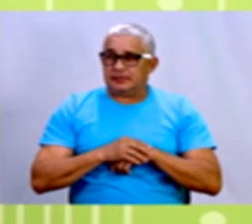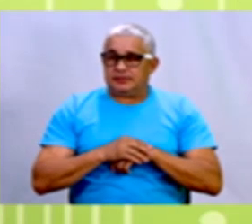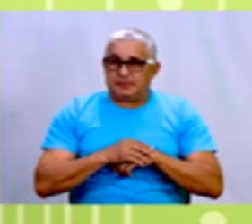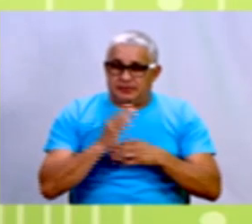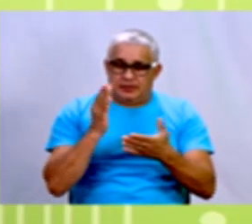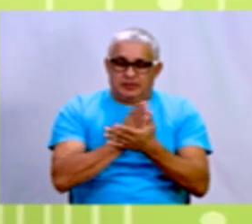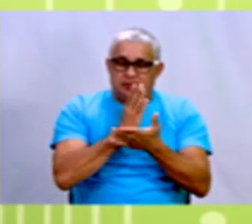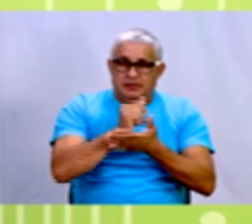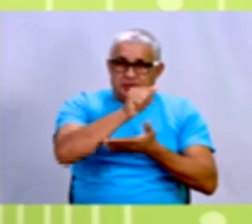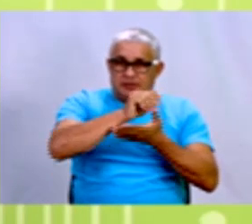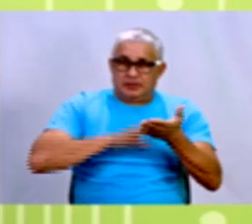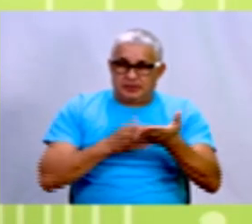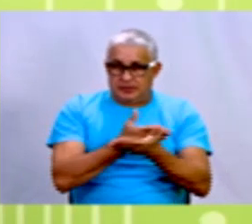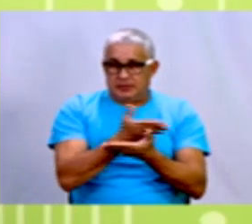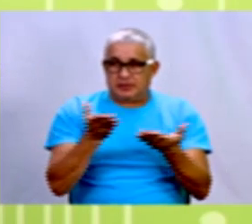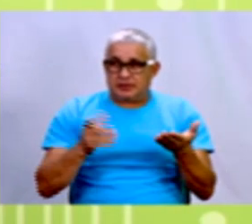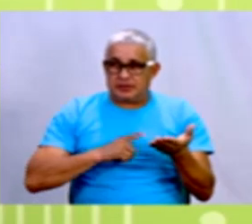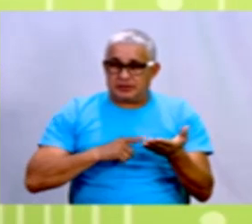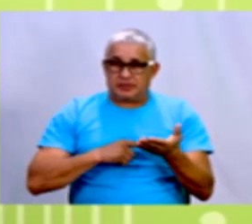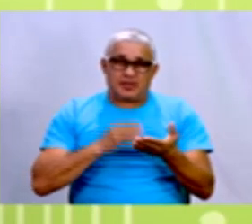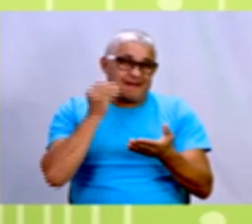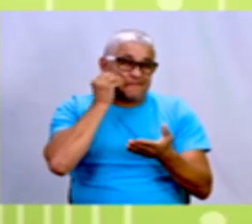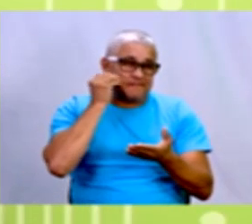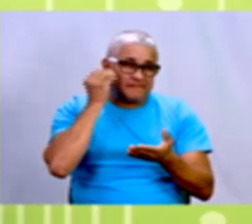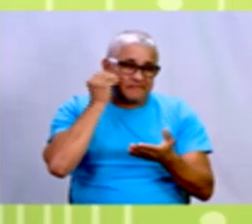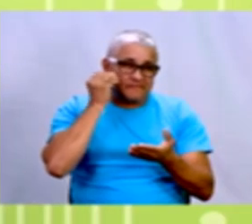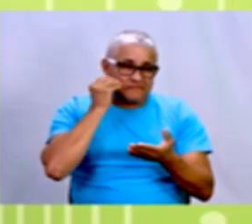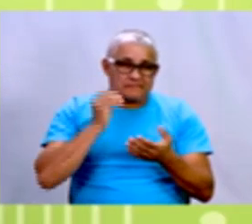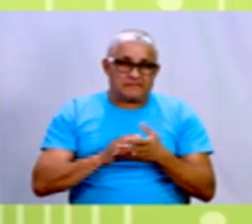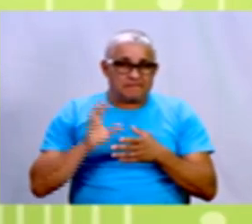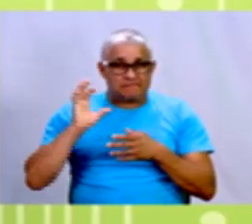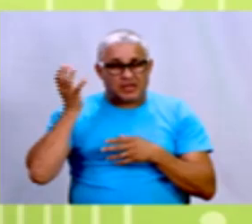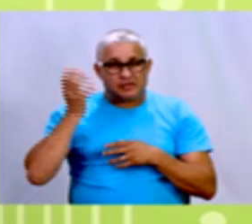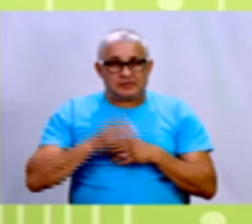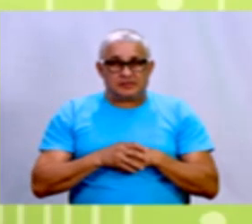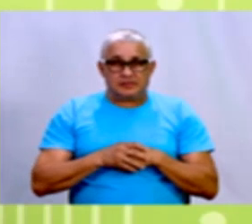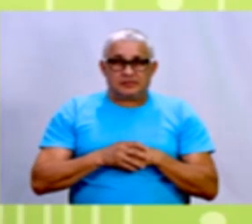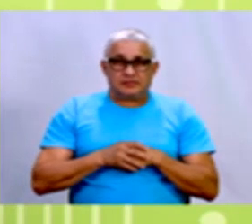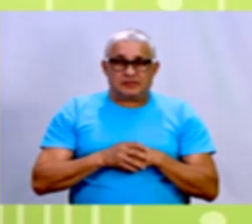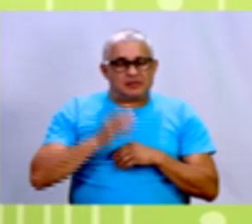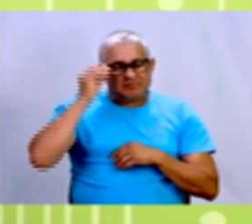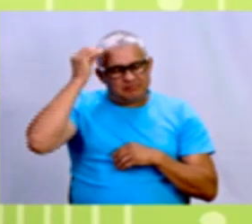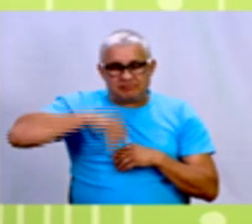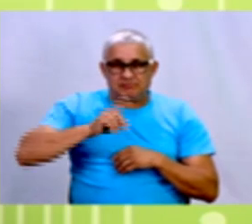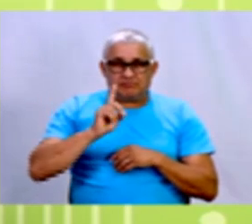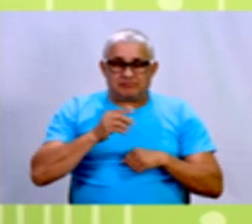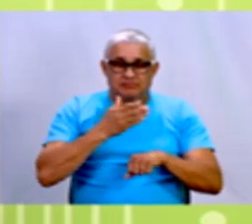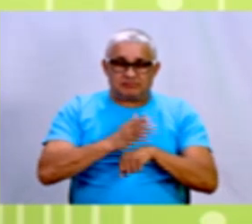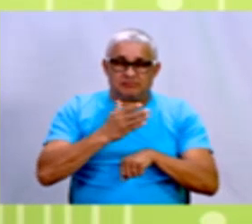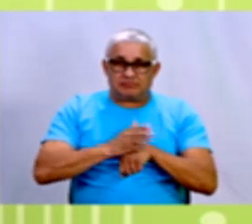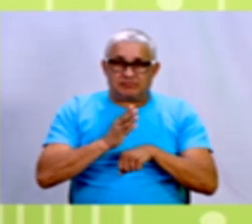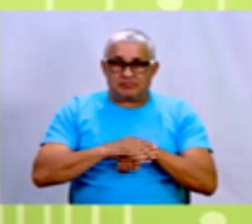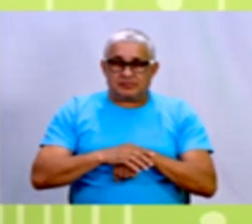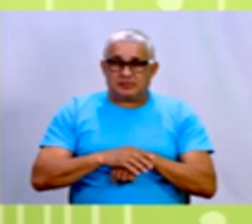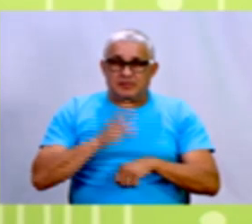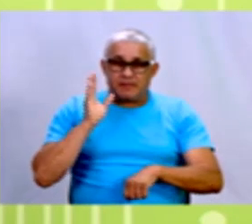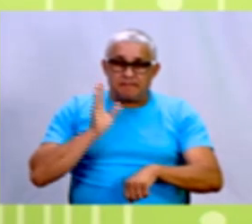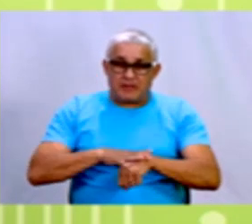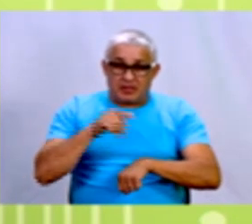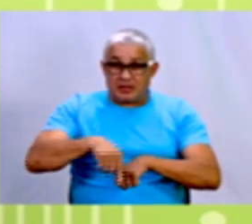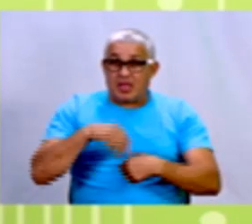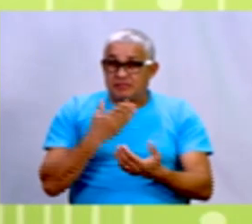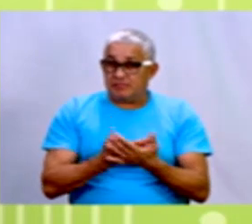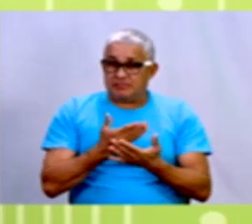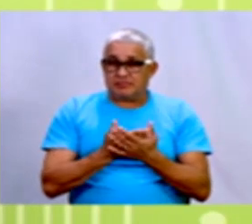caderno de atividade de vocês, tentem resolver, tá? Não deixe para tentar só fazer esses exercícios no momento aqui da nossa